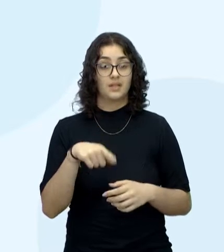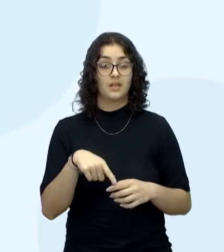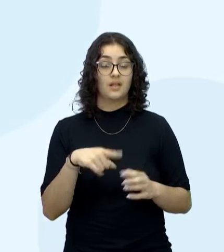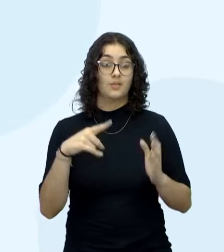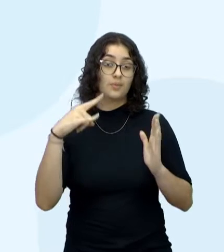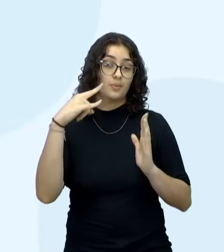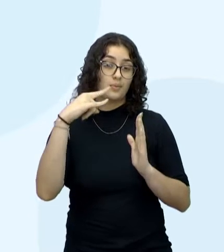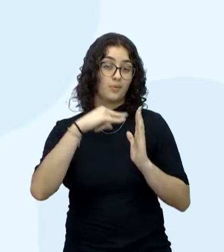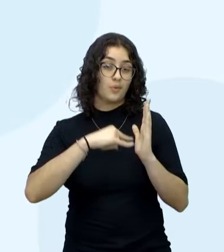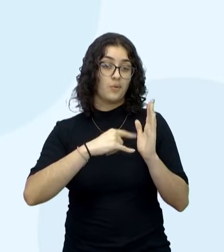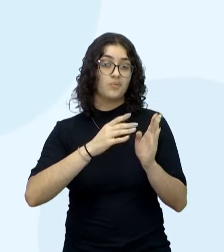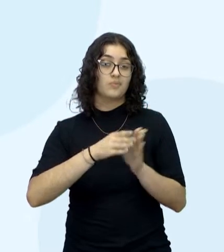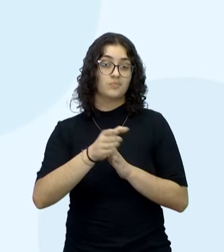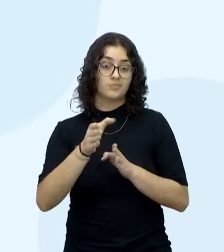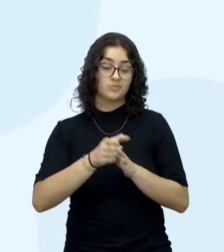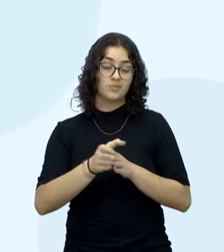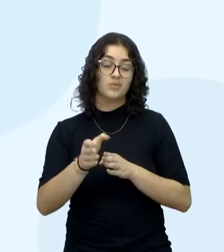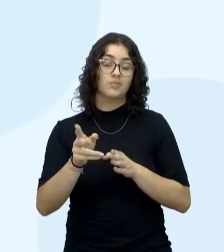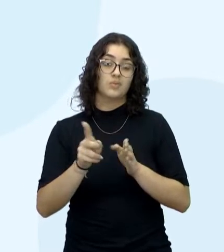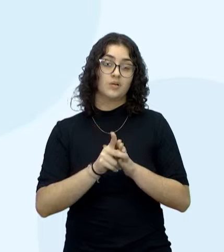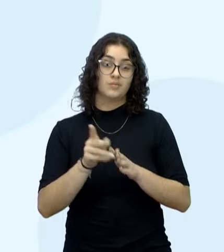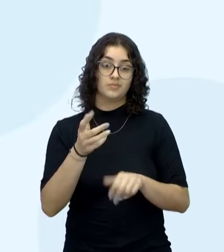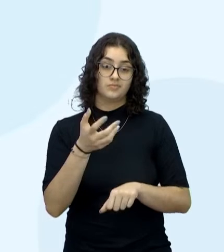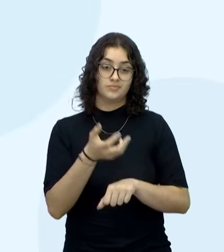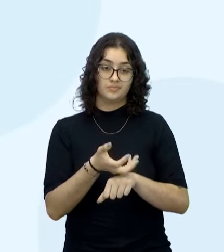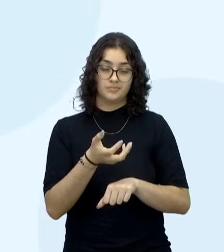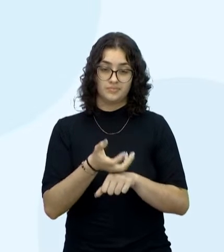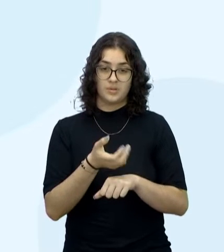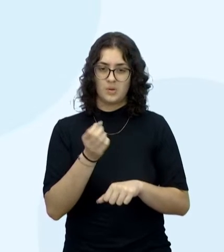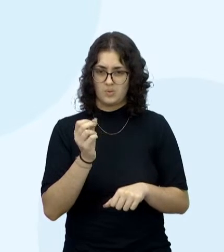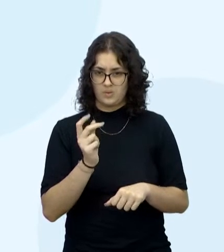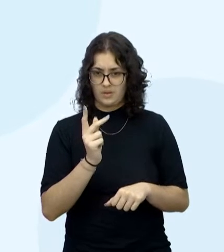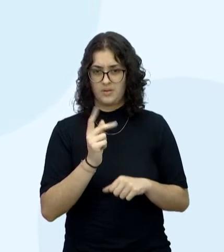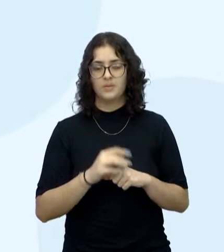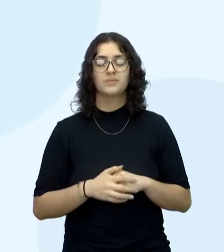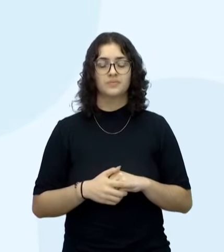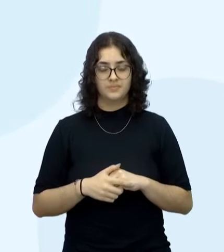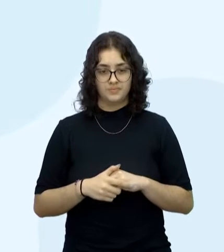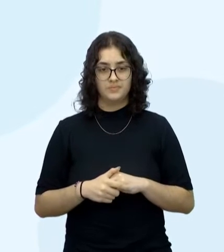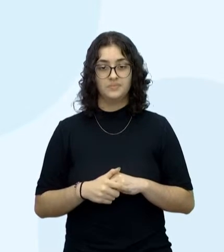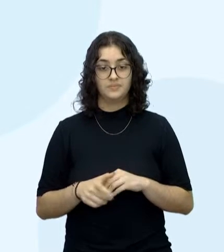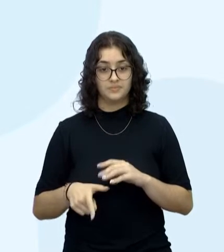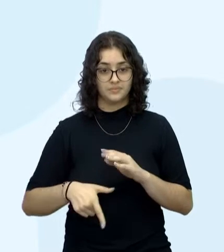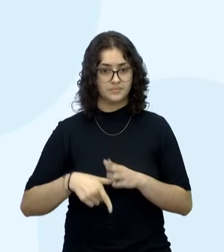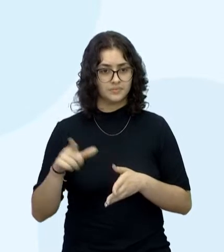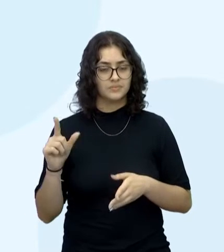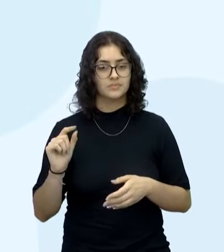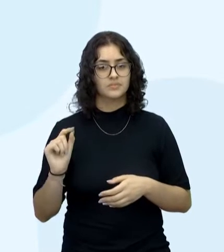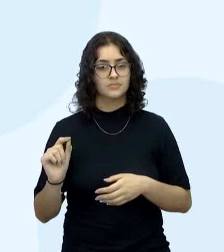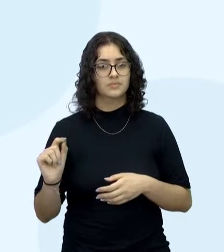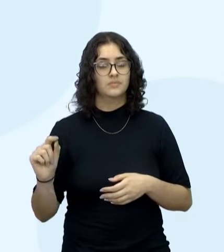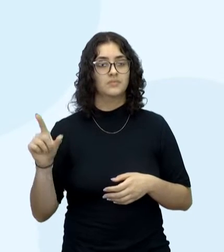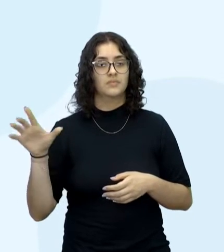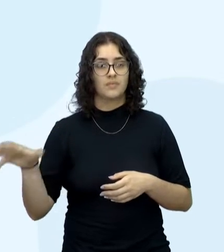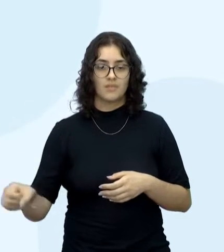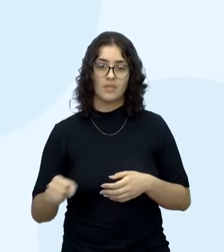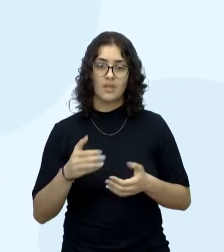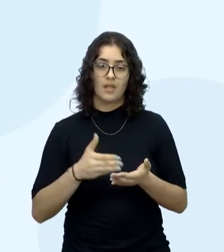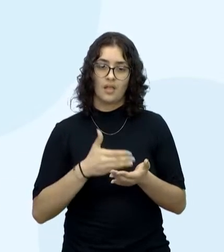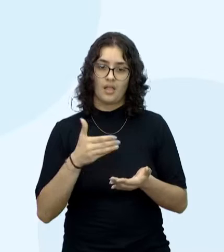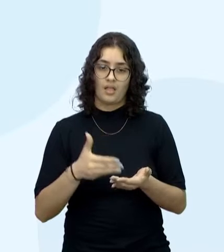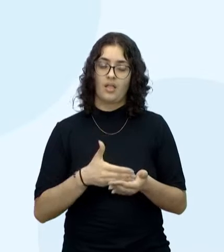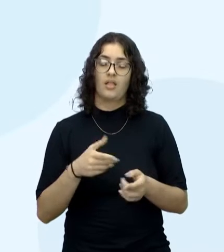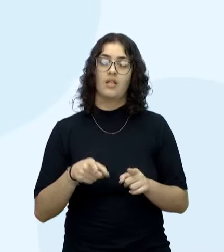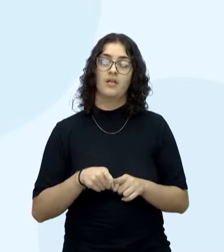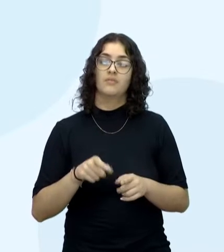documento orientador aí do nosso componente, ok? Tá? Antes de tudo, pegue o seu caderno,